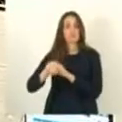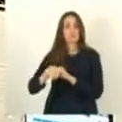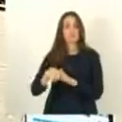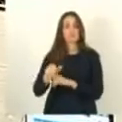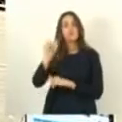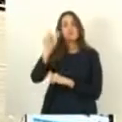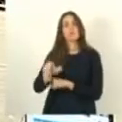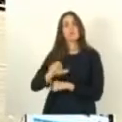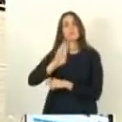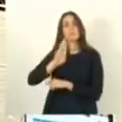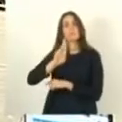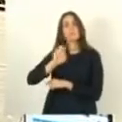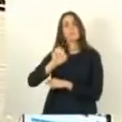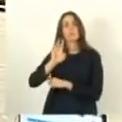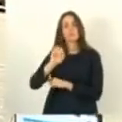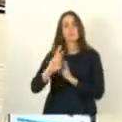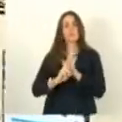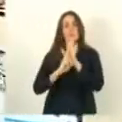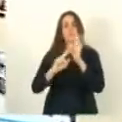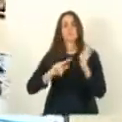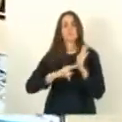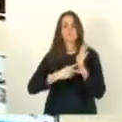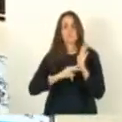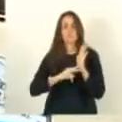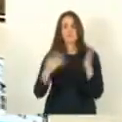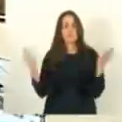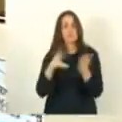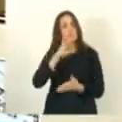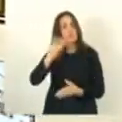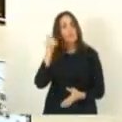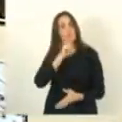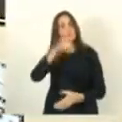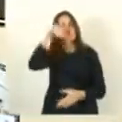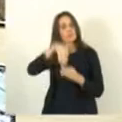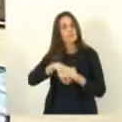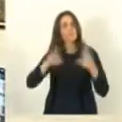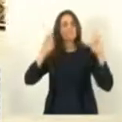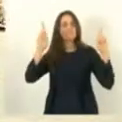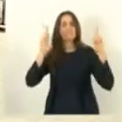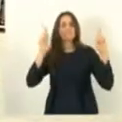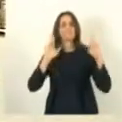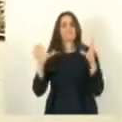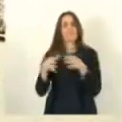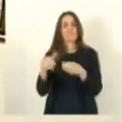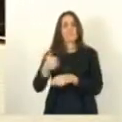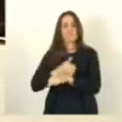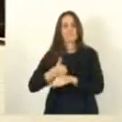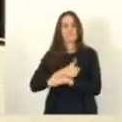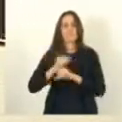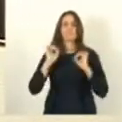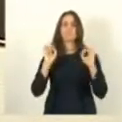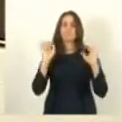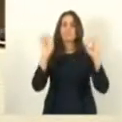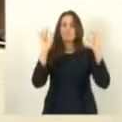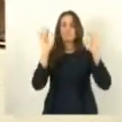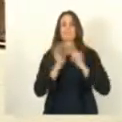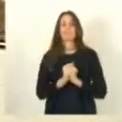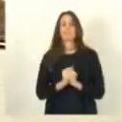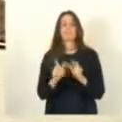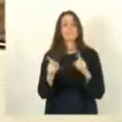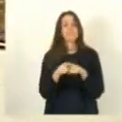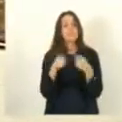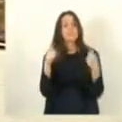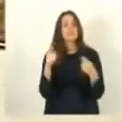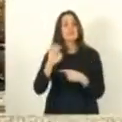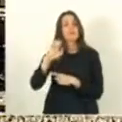Sinases, Bruno Menelli. Hoje, se Deus quiser, votaremos aí o projeto dessa importante categoria. Obrigado. Quero registrar também a presença